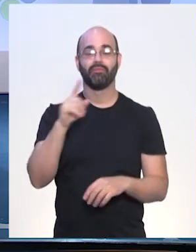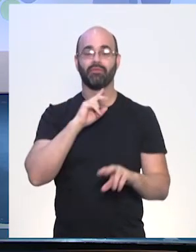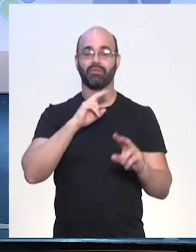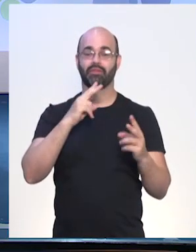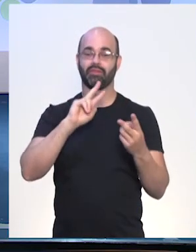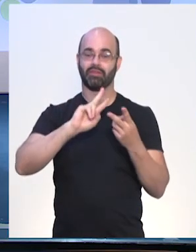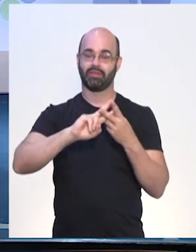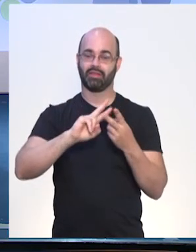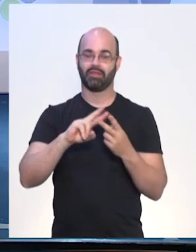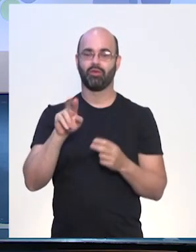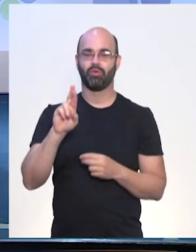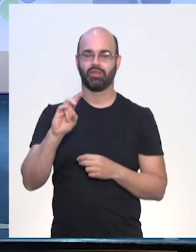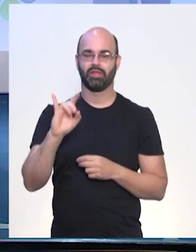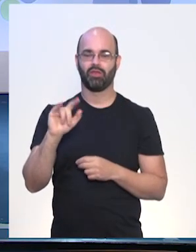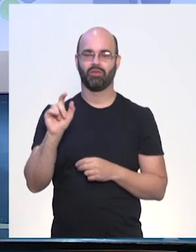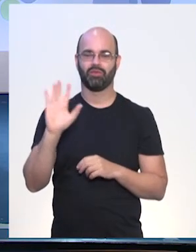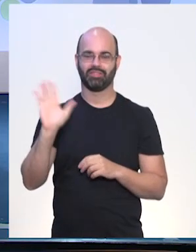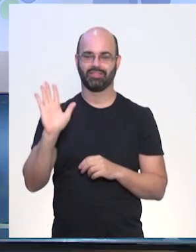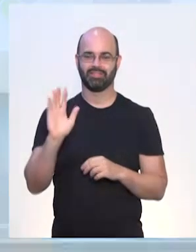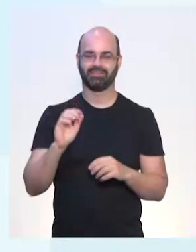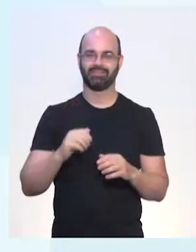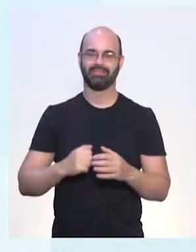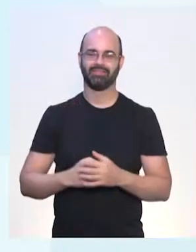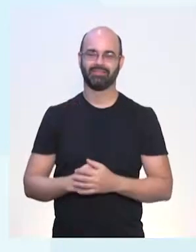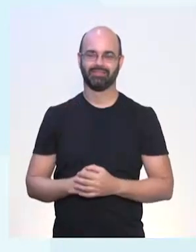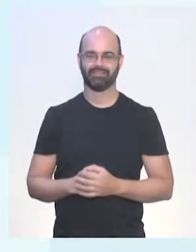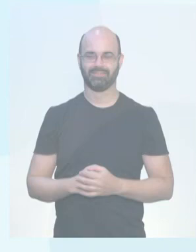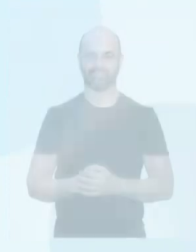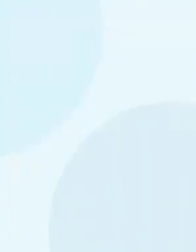hashtag Rodrigo Coxa no cnsp beijo